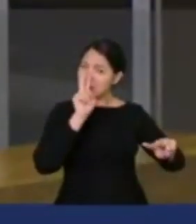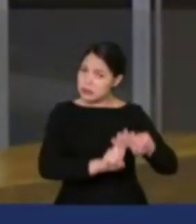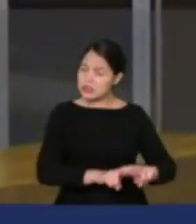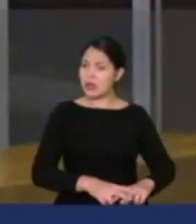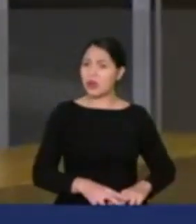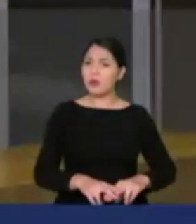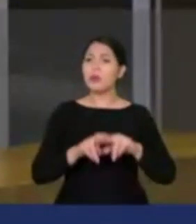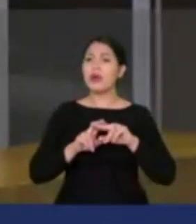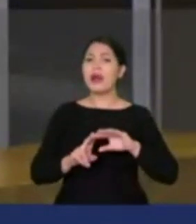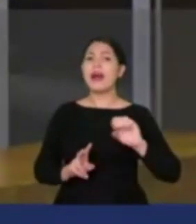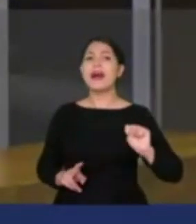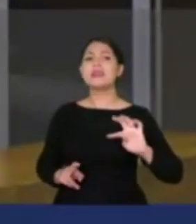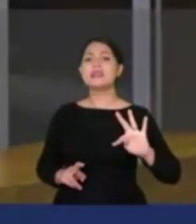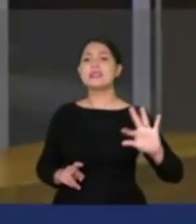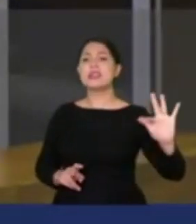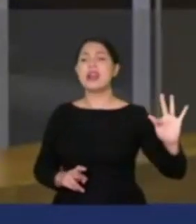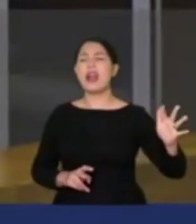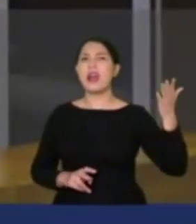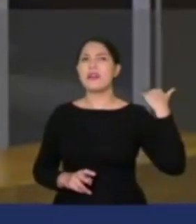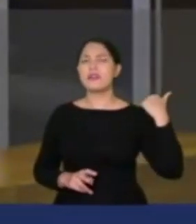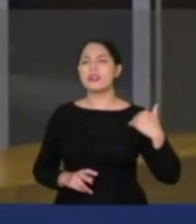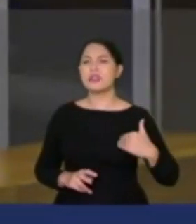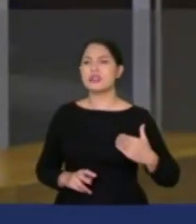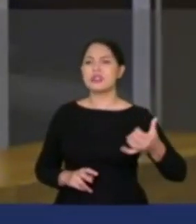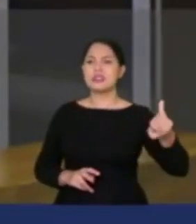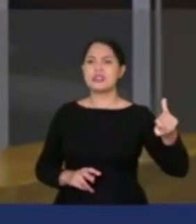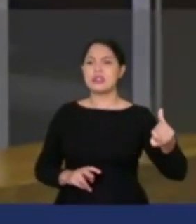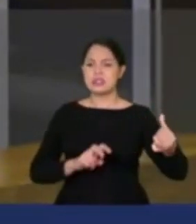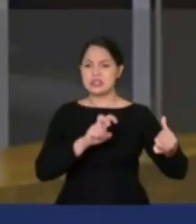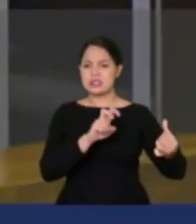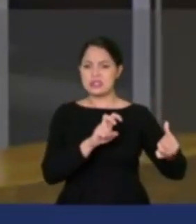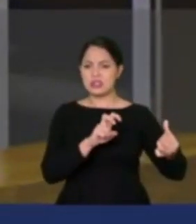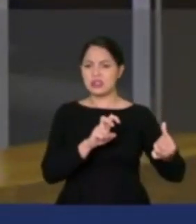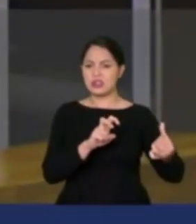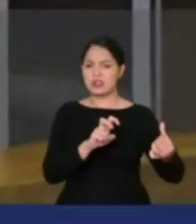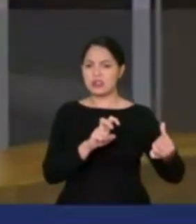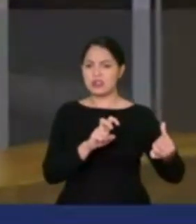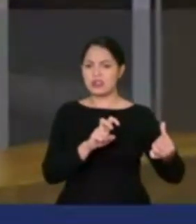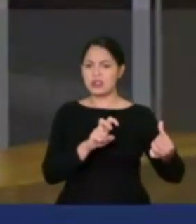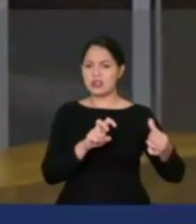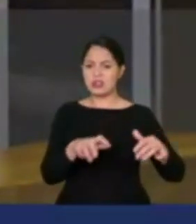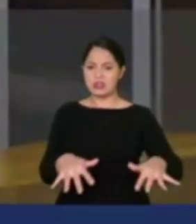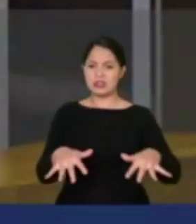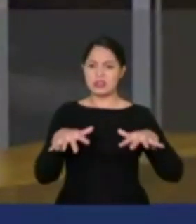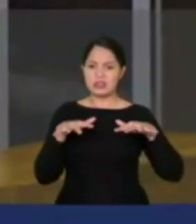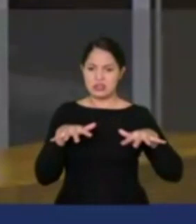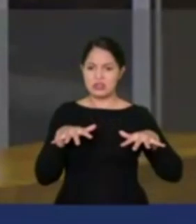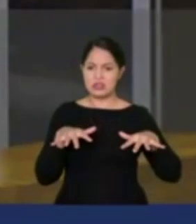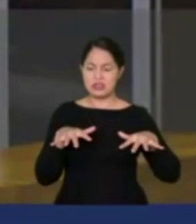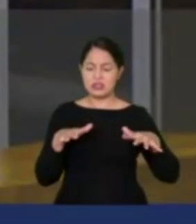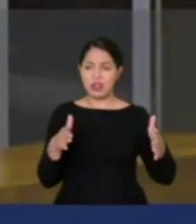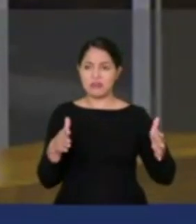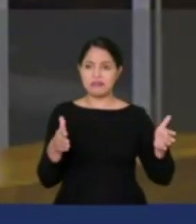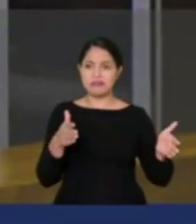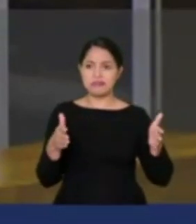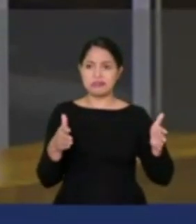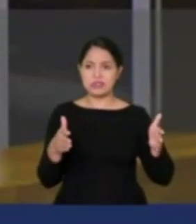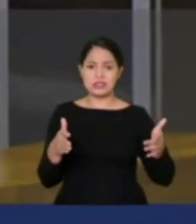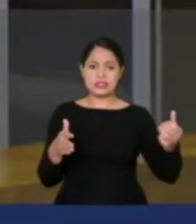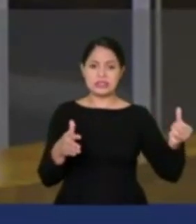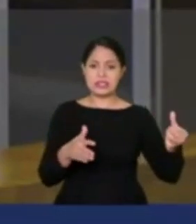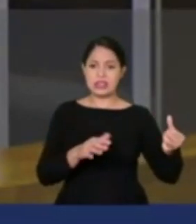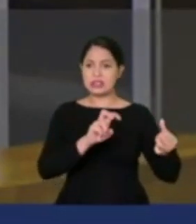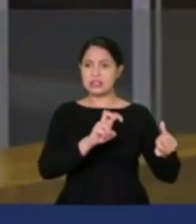margem, de 6 a 5, está aqui o deputado Fábio Tradi, no plenário, por estreita margem de 6 a 5, ou